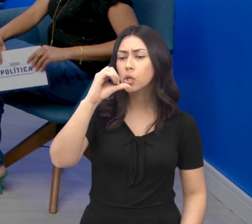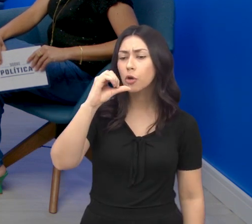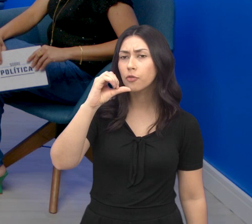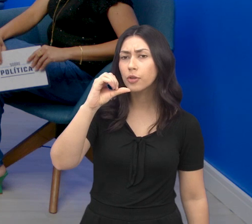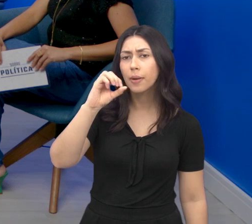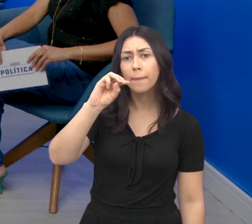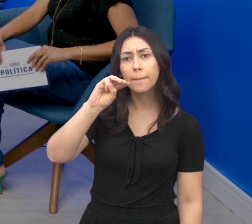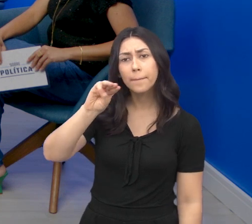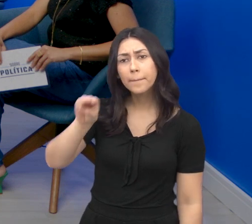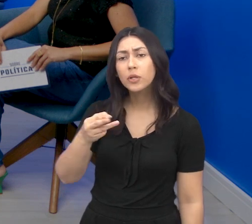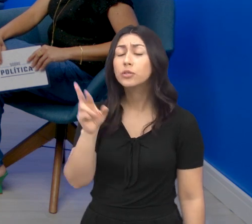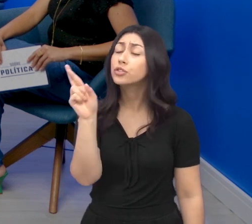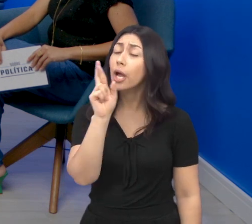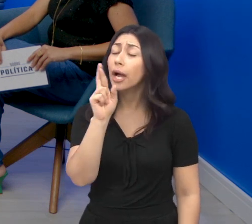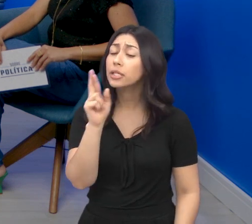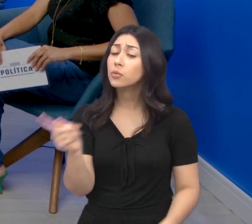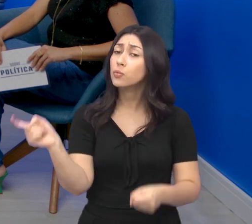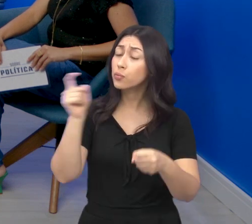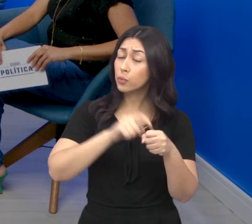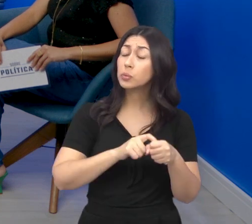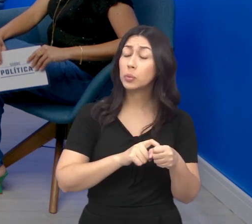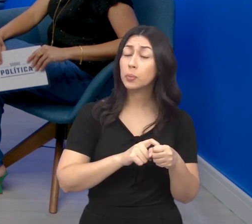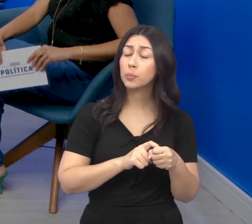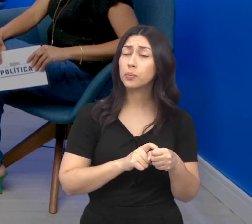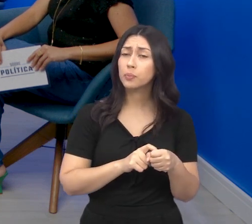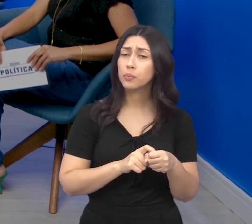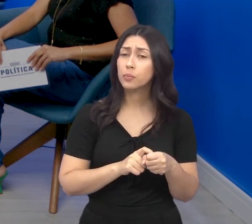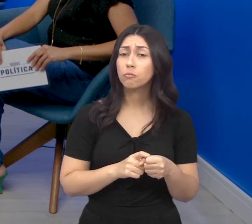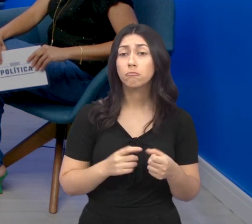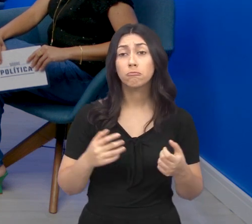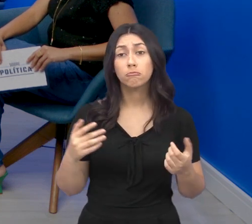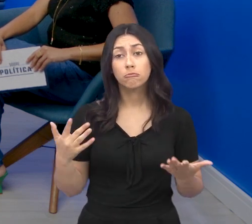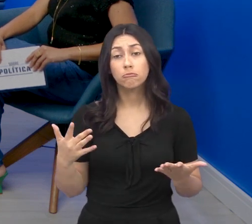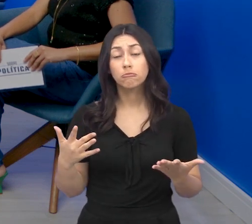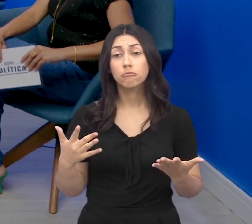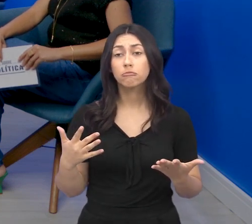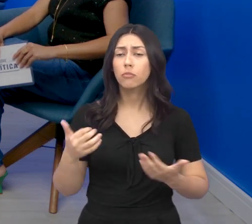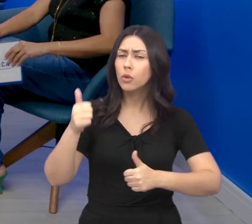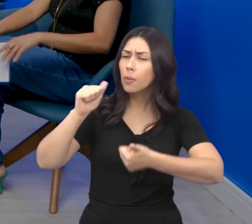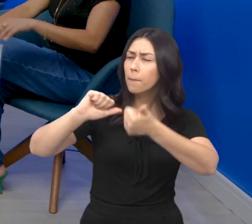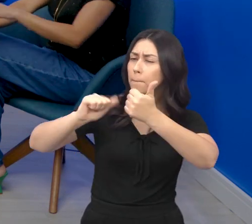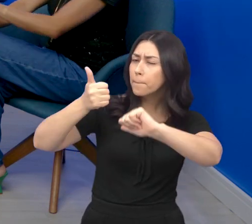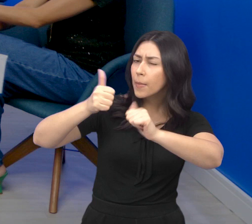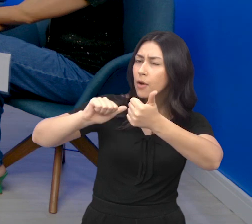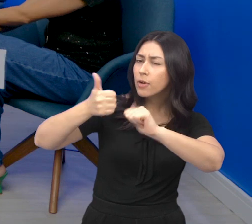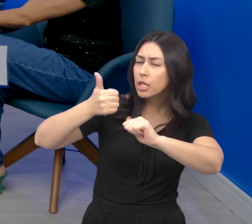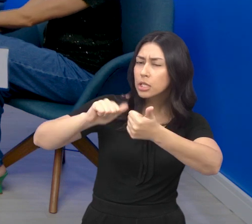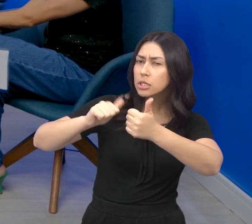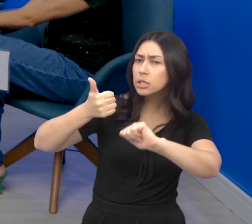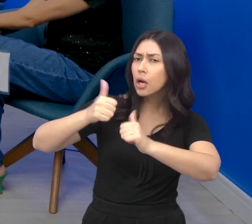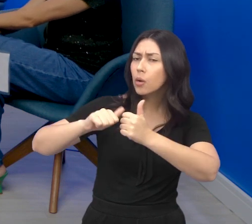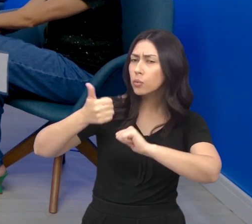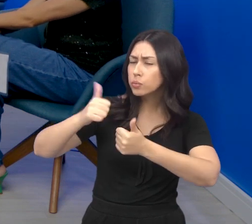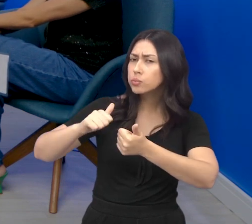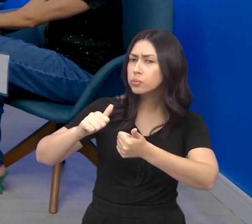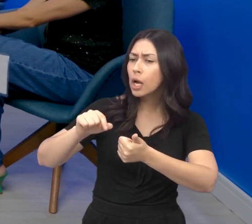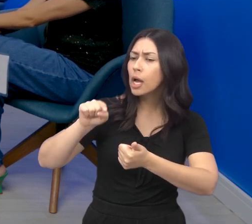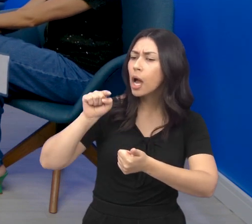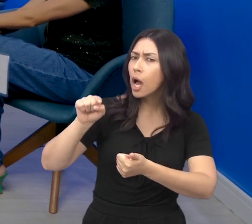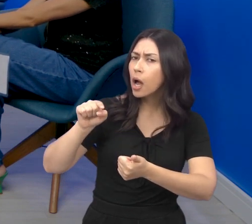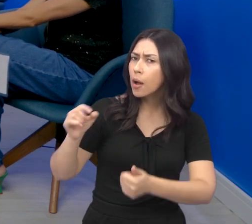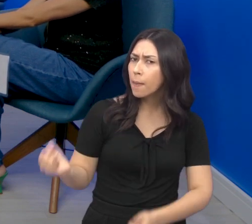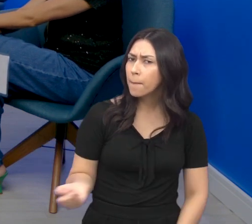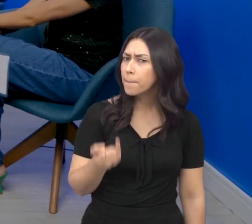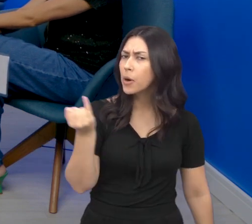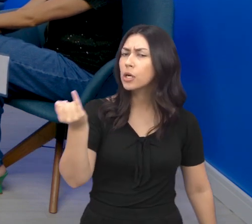9 bilhões de reais nesse período. Se tratando de uma avaliação da lei nesses 10 anos, isso é um